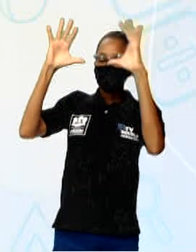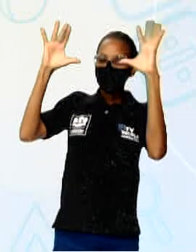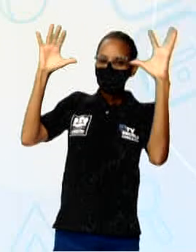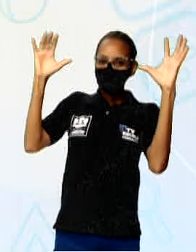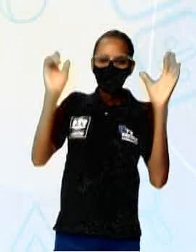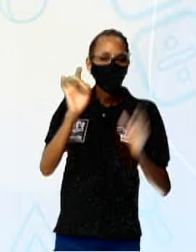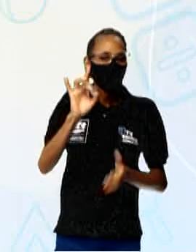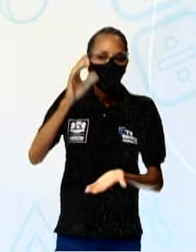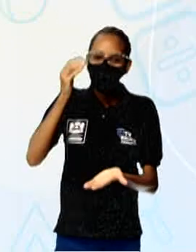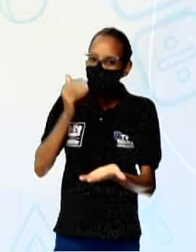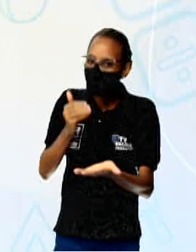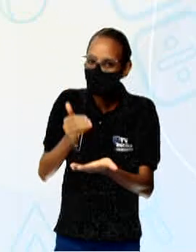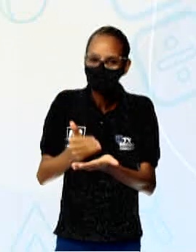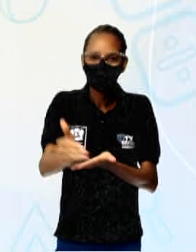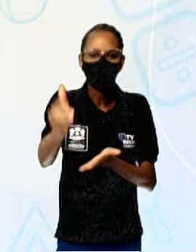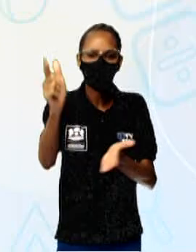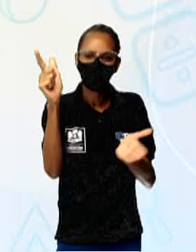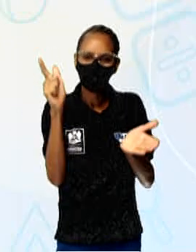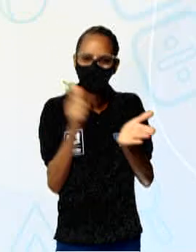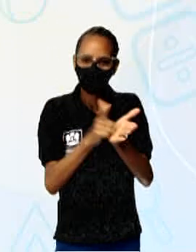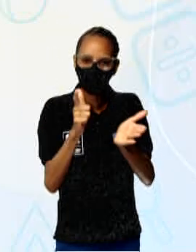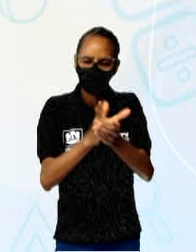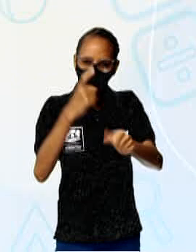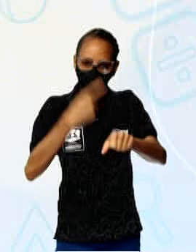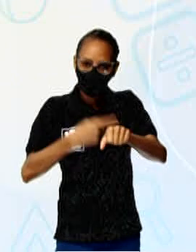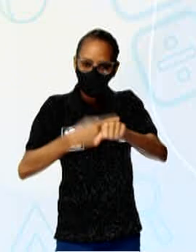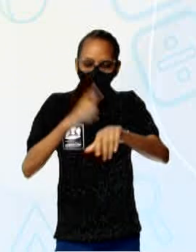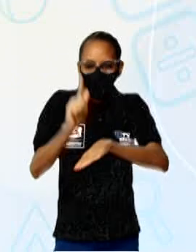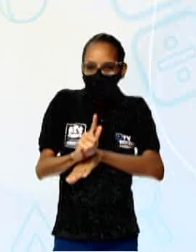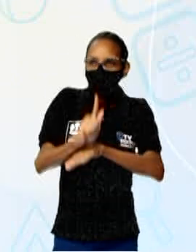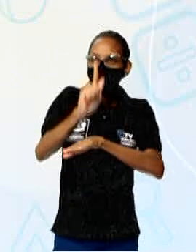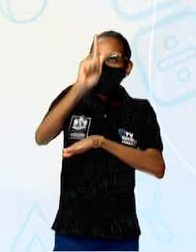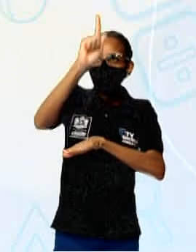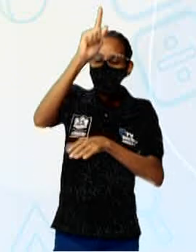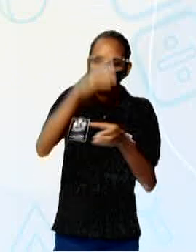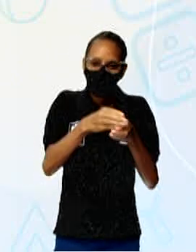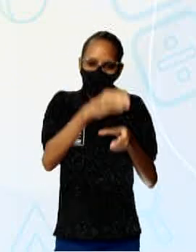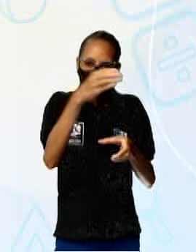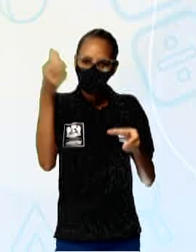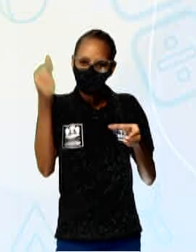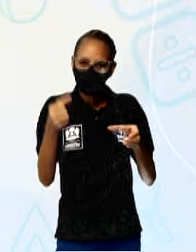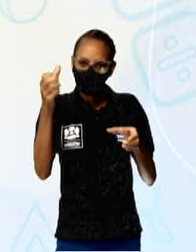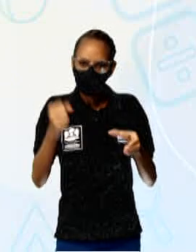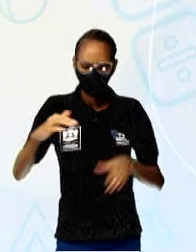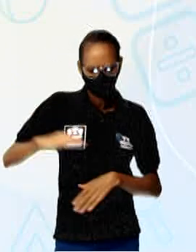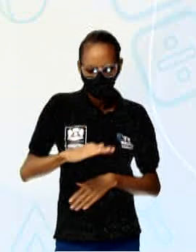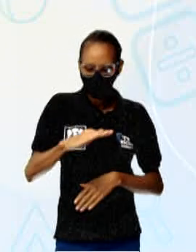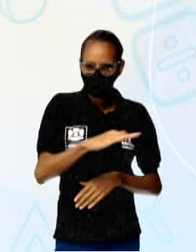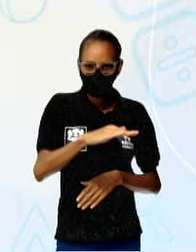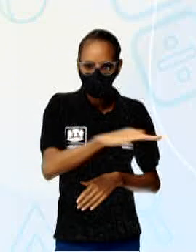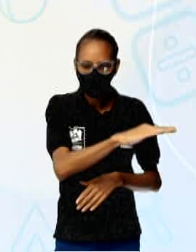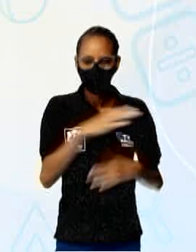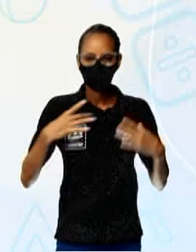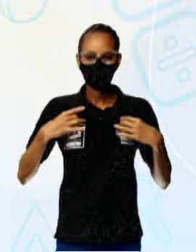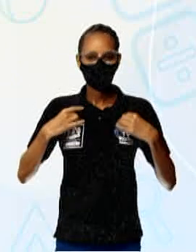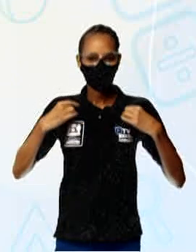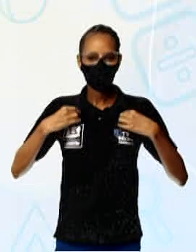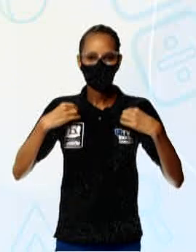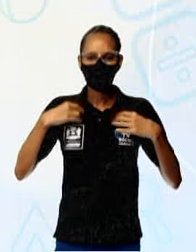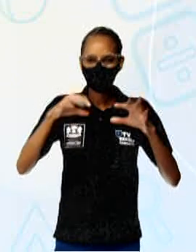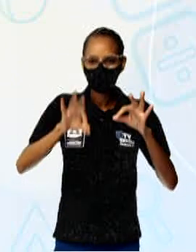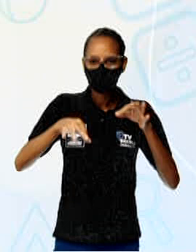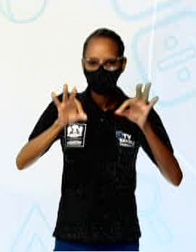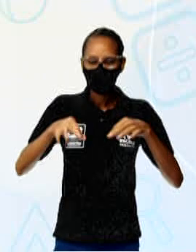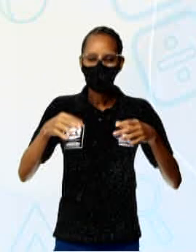apenas começar papelão vira foguete lata de leite vira carrinho retalhos de pano vira